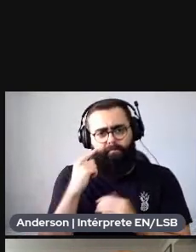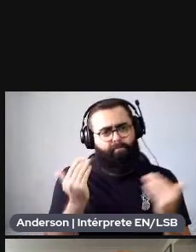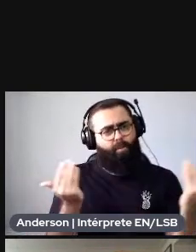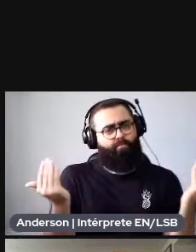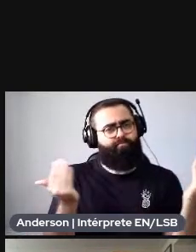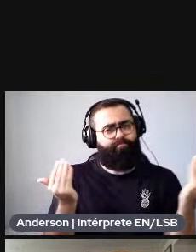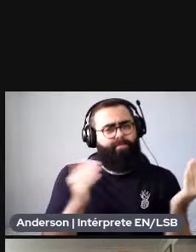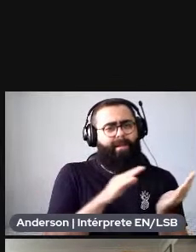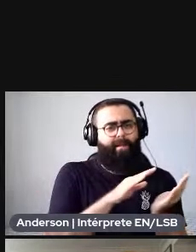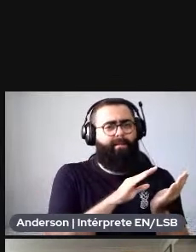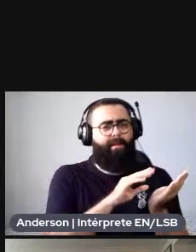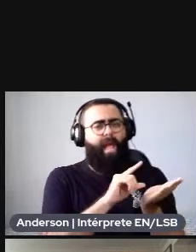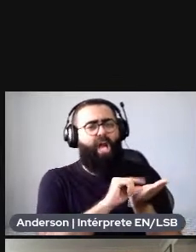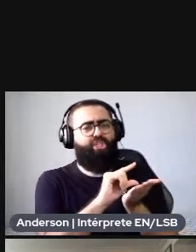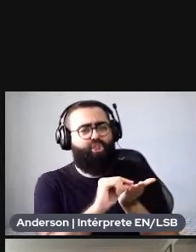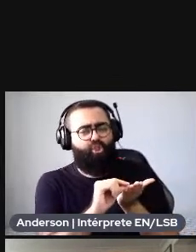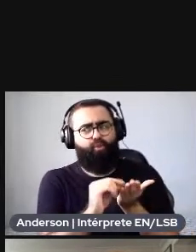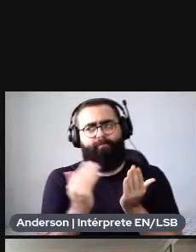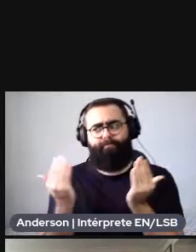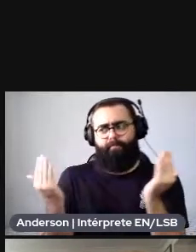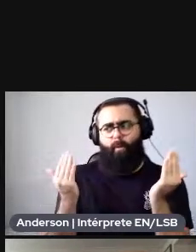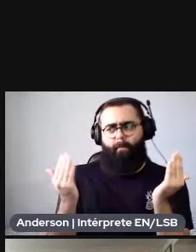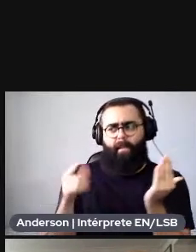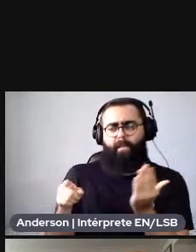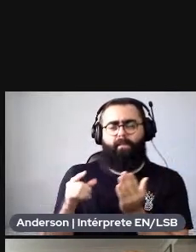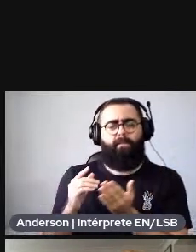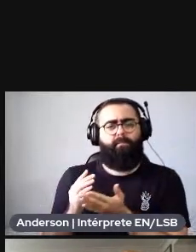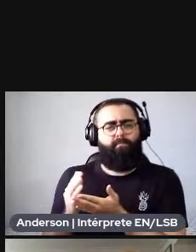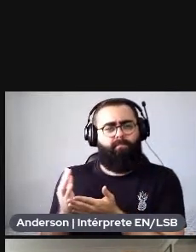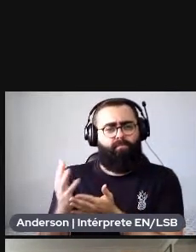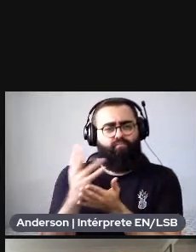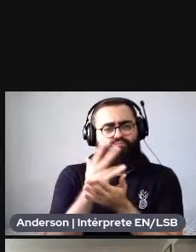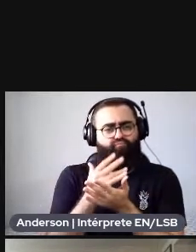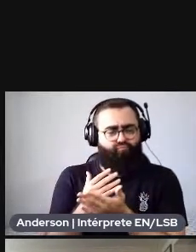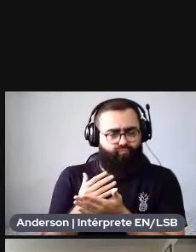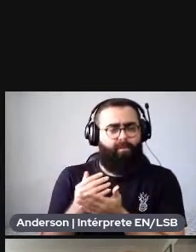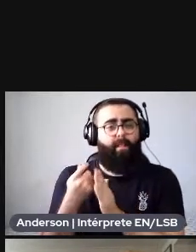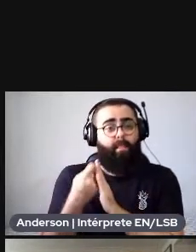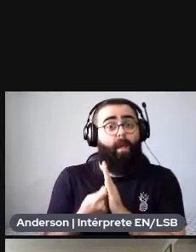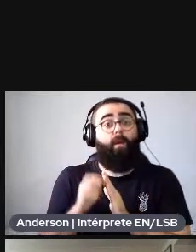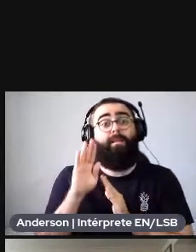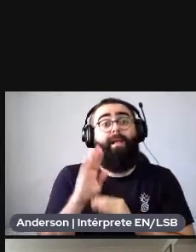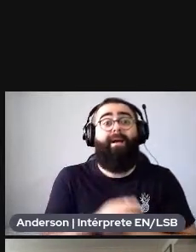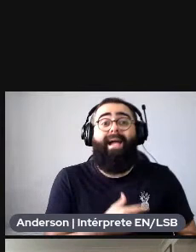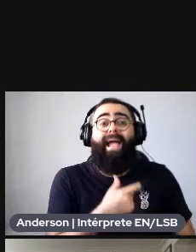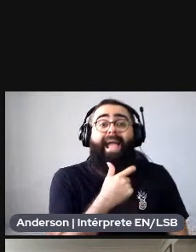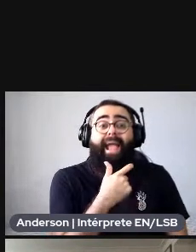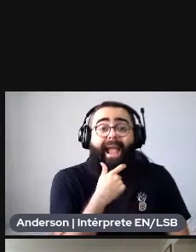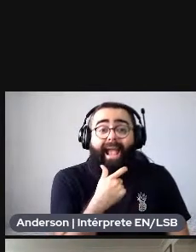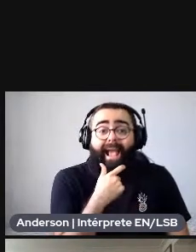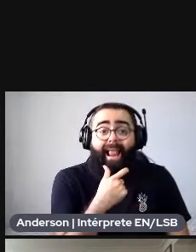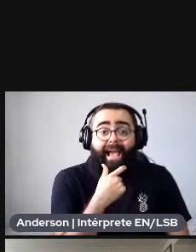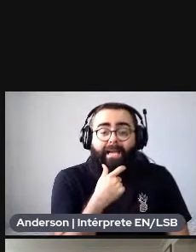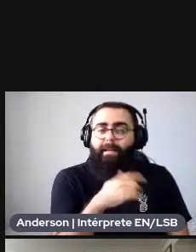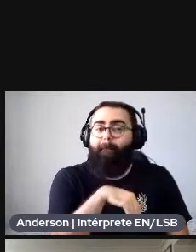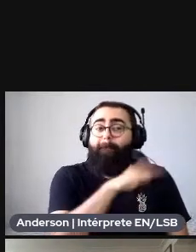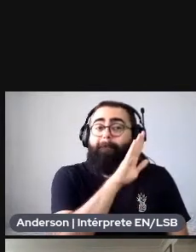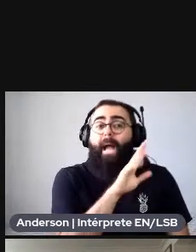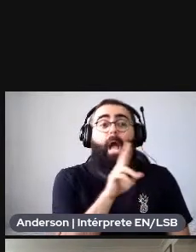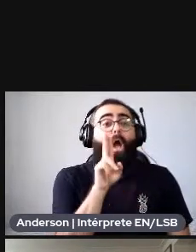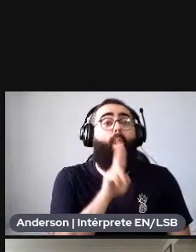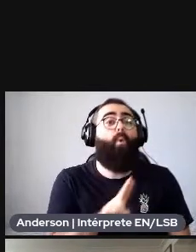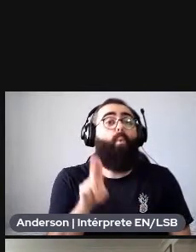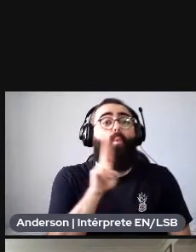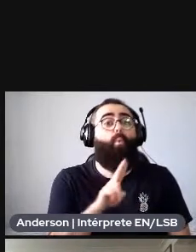utentes da língua inglesa recorrem mais à reiteração por repetição do que os utentes da